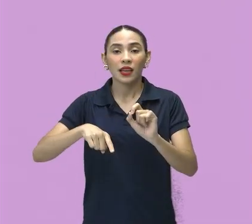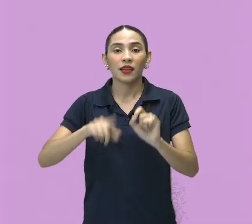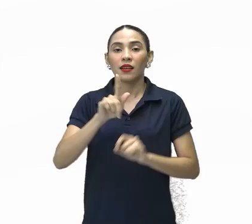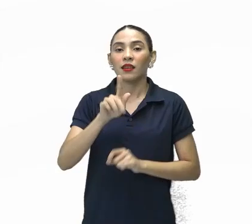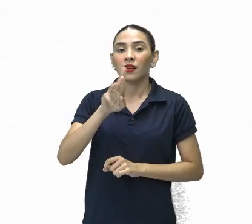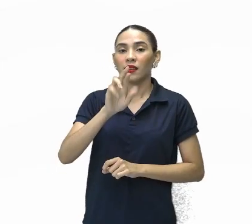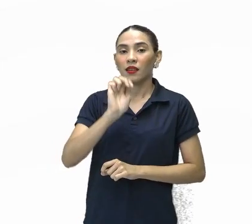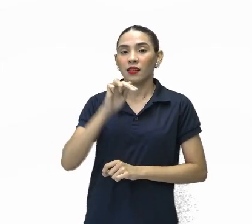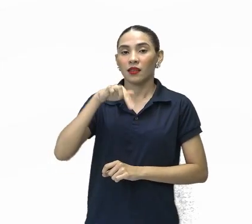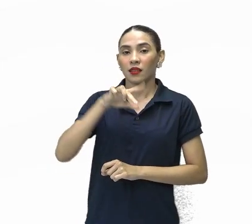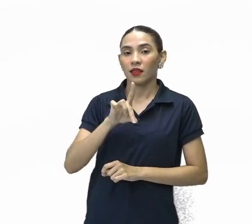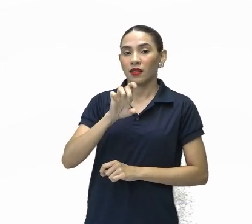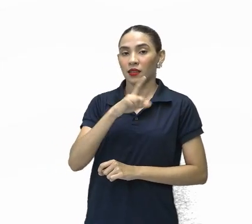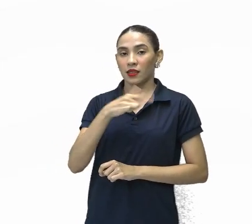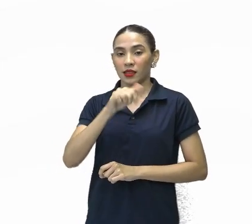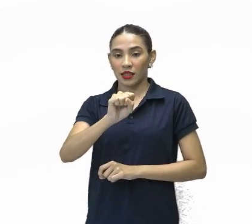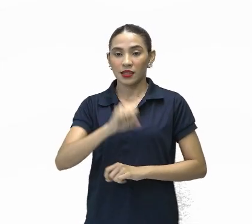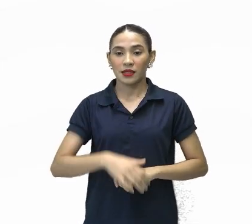grandezas. Bora lá.